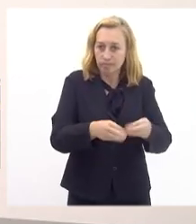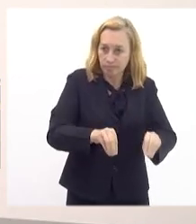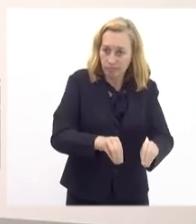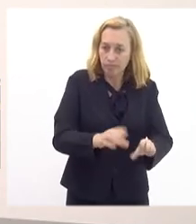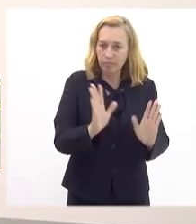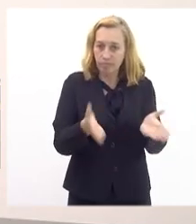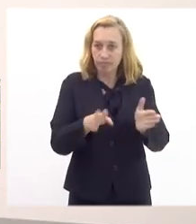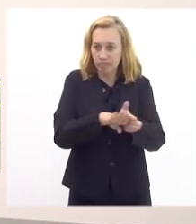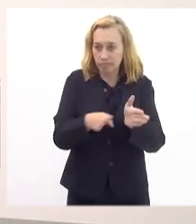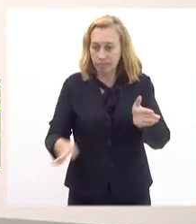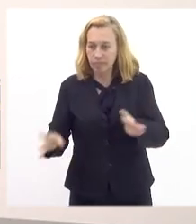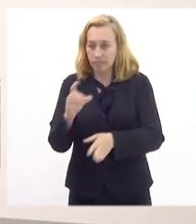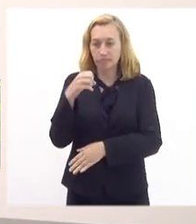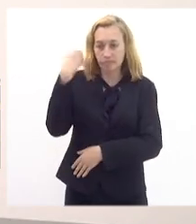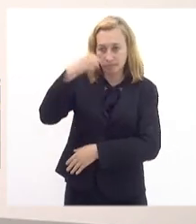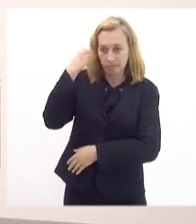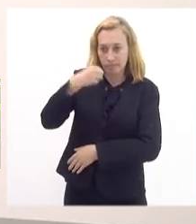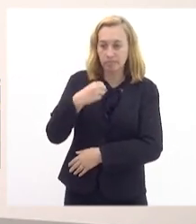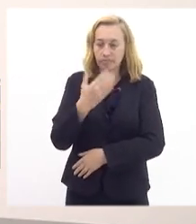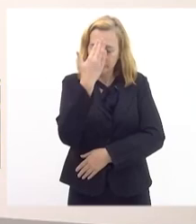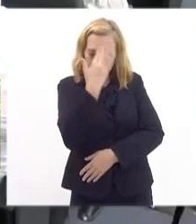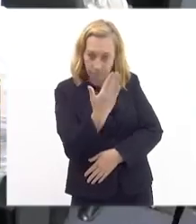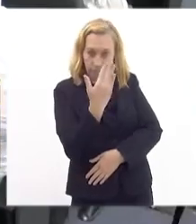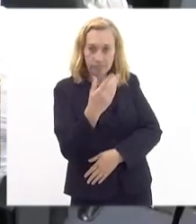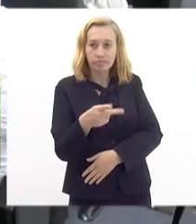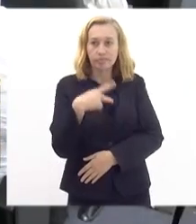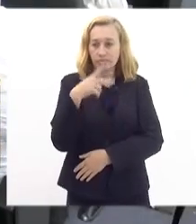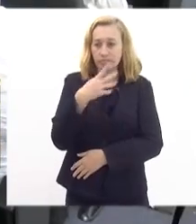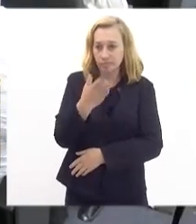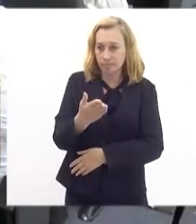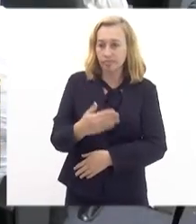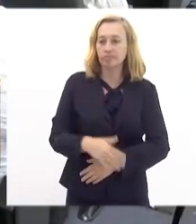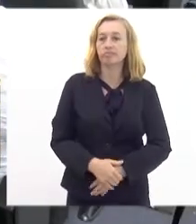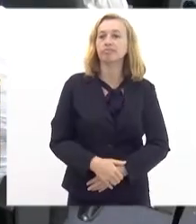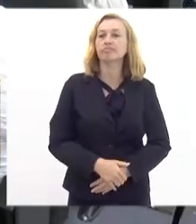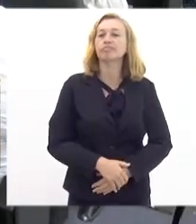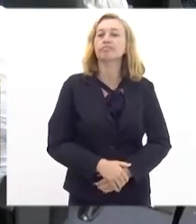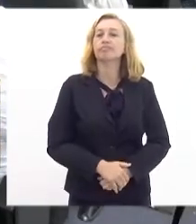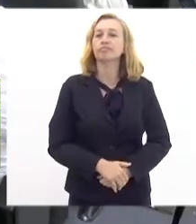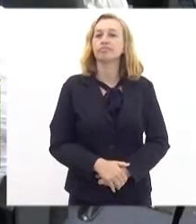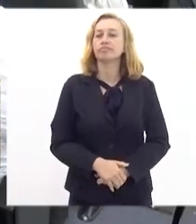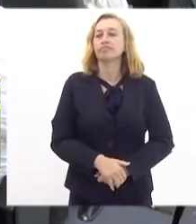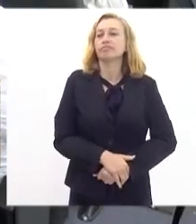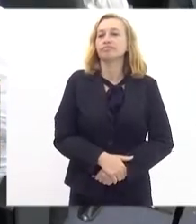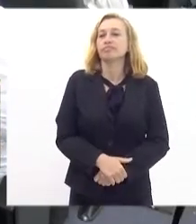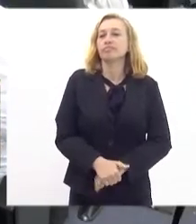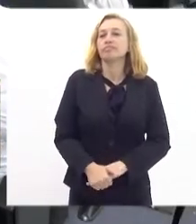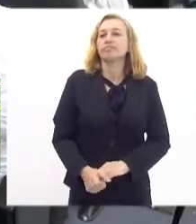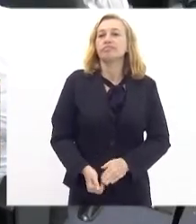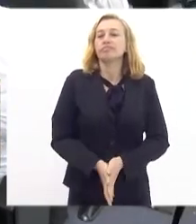vai receptiva aqui frente eu sou obrigado obrigado pela sua presença pela sua contribuição